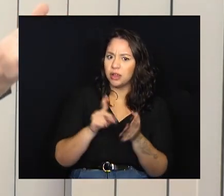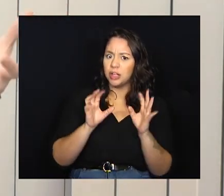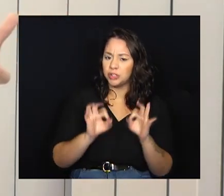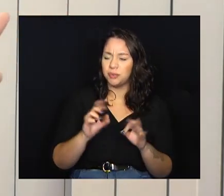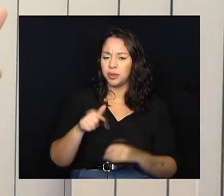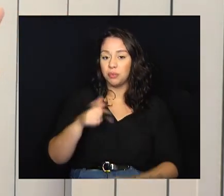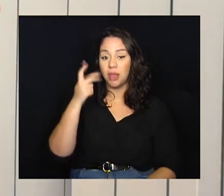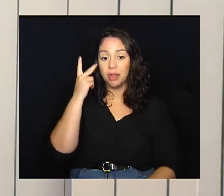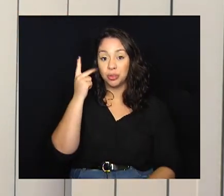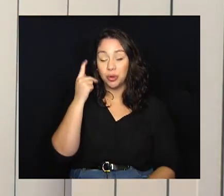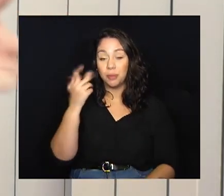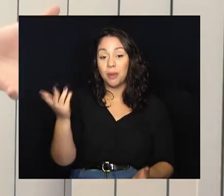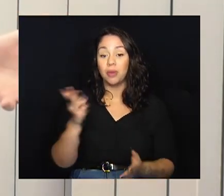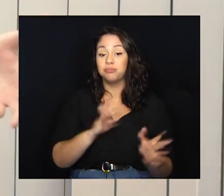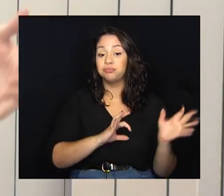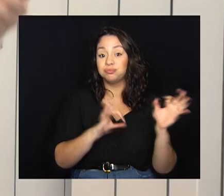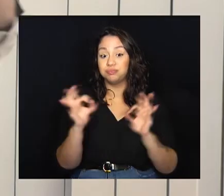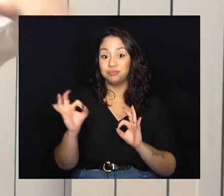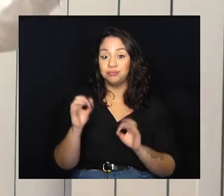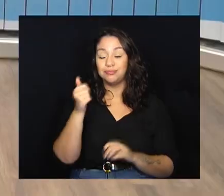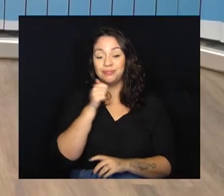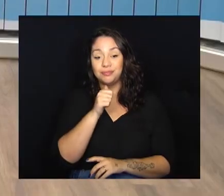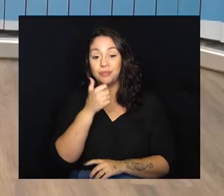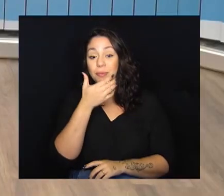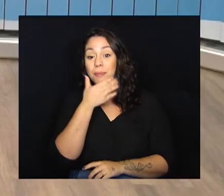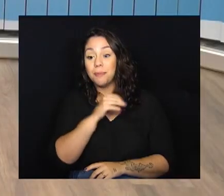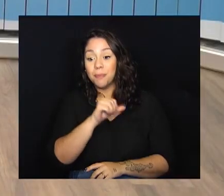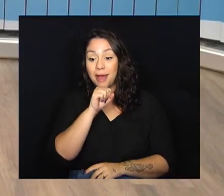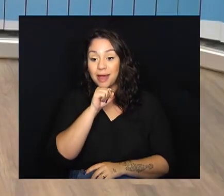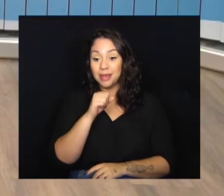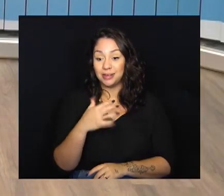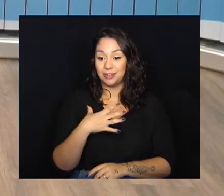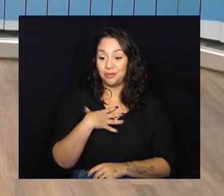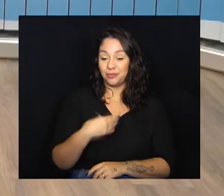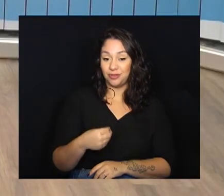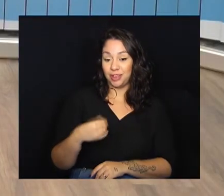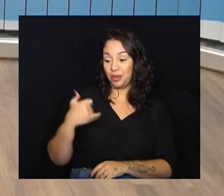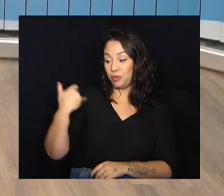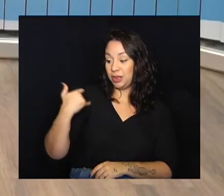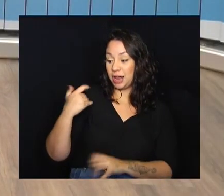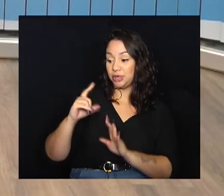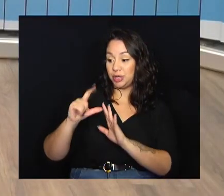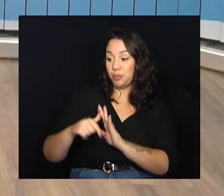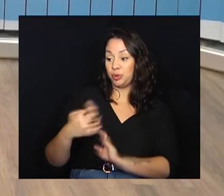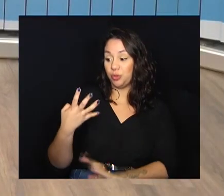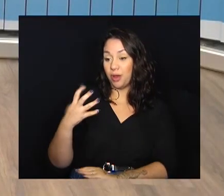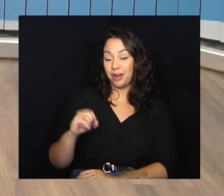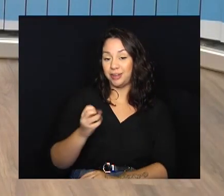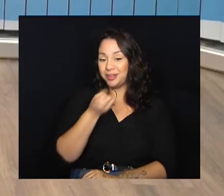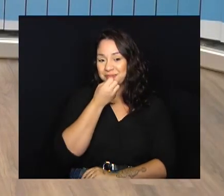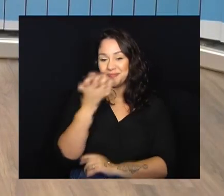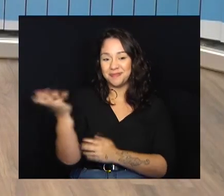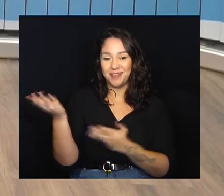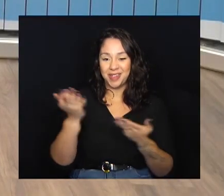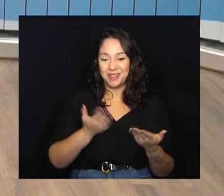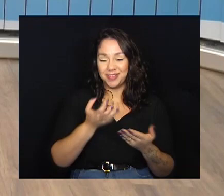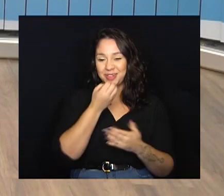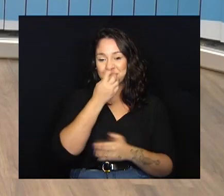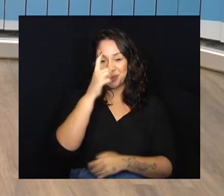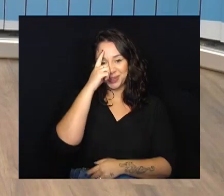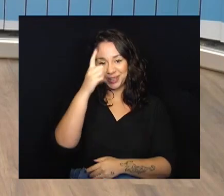comum nós assistimos os pais tendo filho após os 40 anos seja bem-vindo e bom